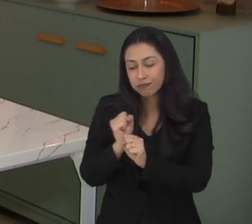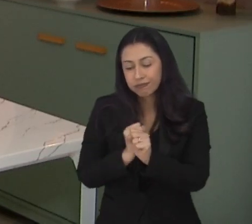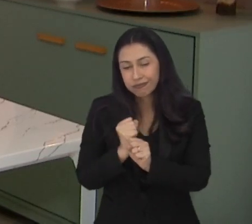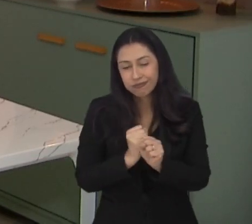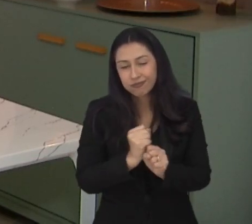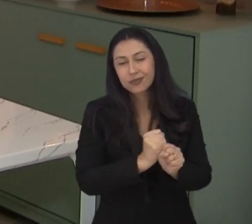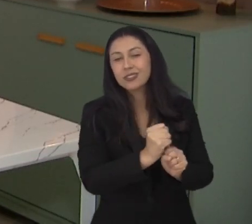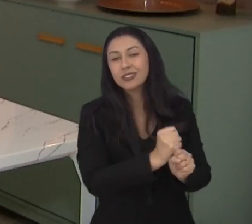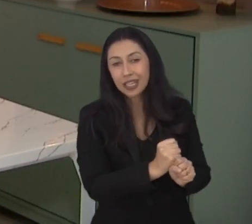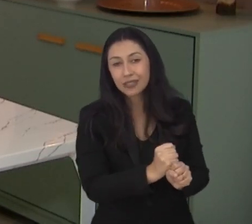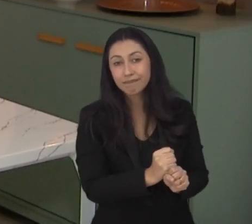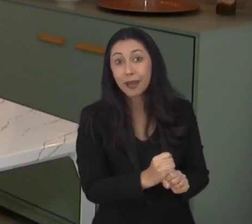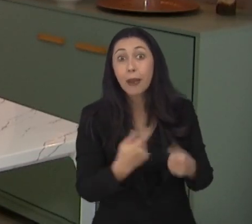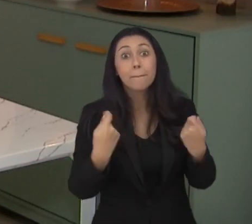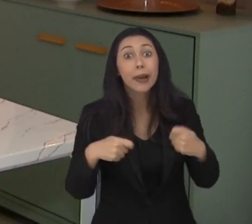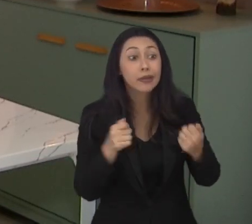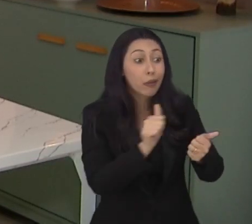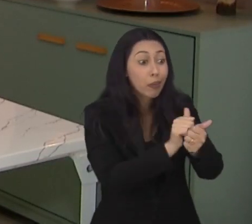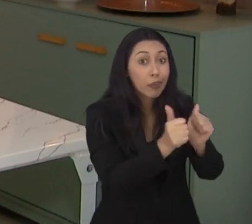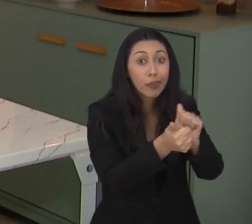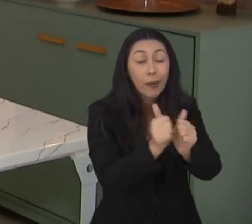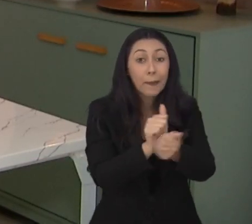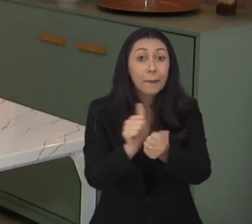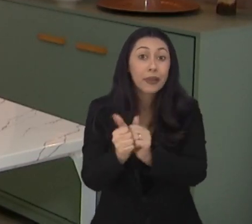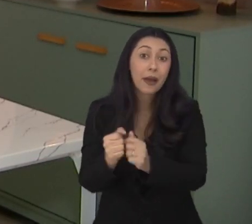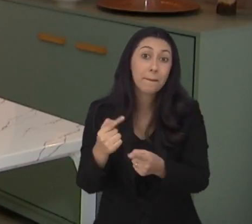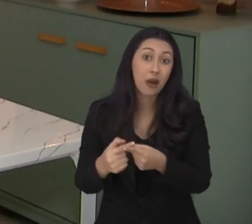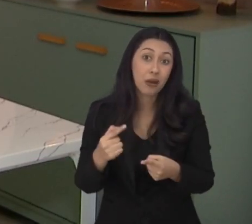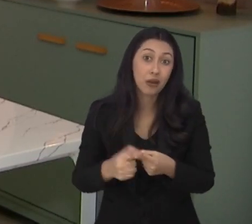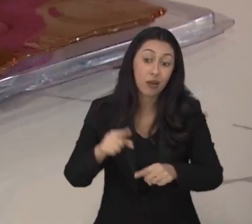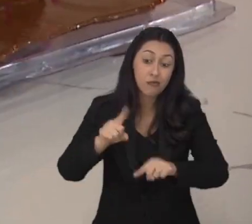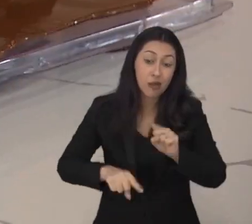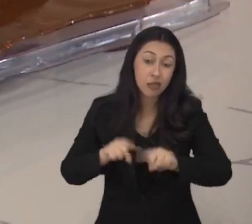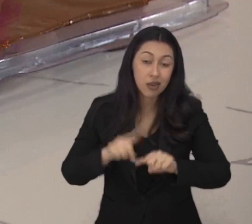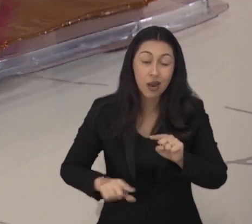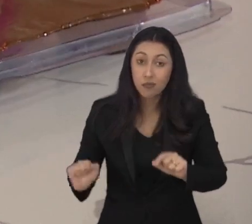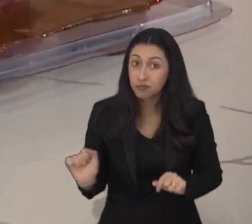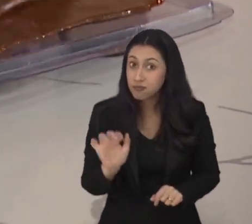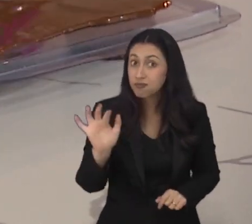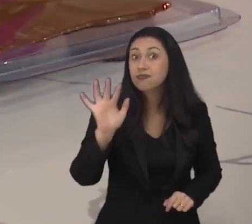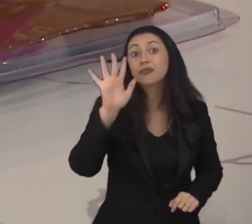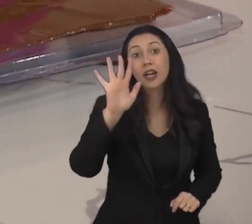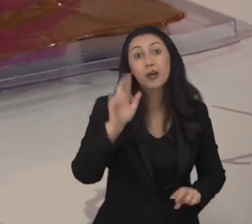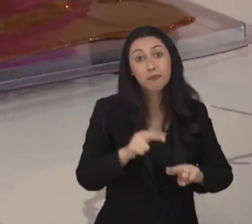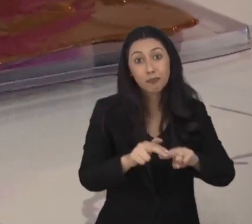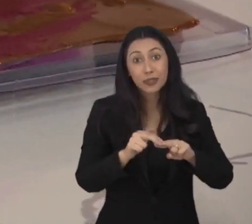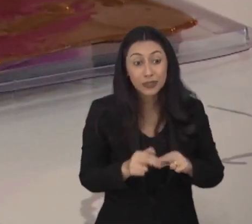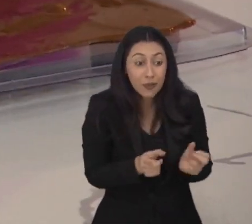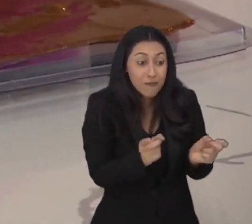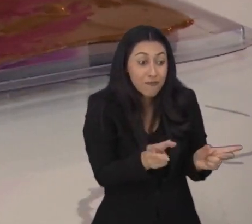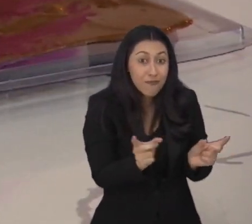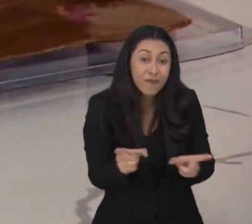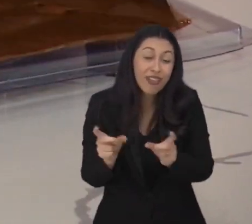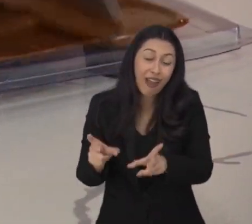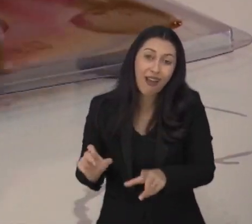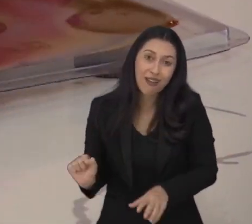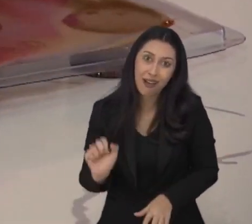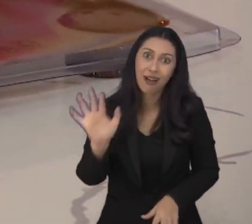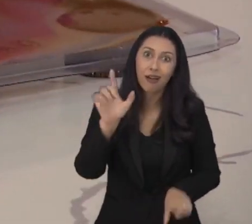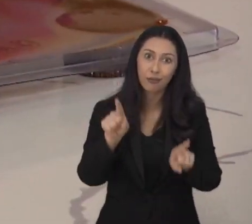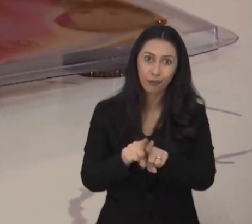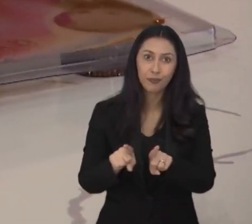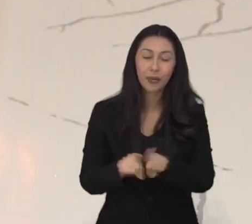anos, ela lidou diversas vezes com aumento nos preços dos insumos, a alta que refletiam nos valores de venda dos